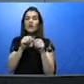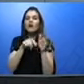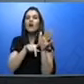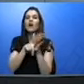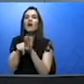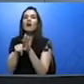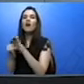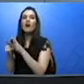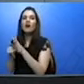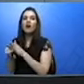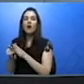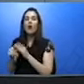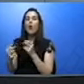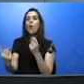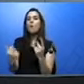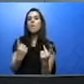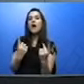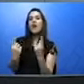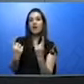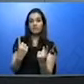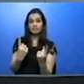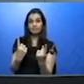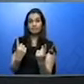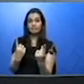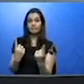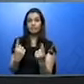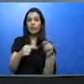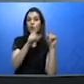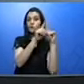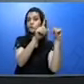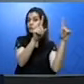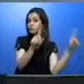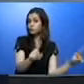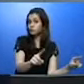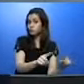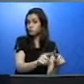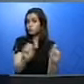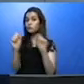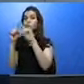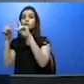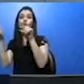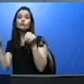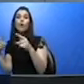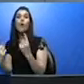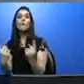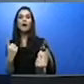comparando essa pintura do Leonardo da Vinci e do Rafael Sanzio.